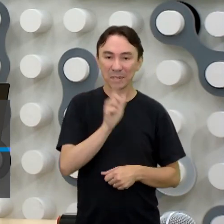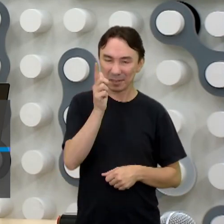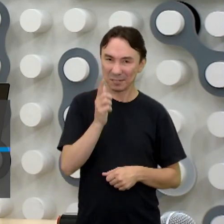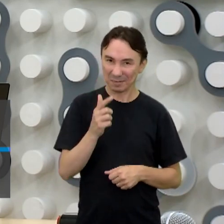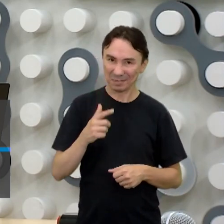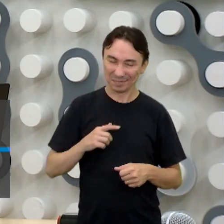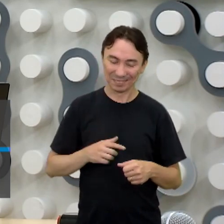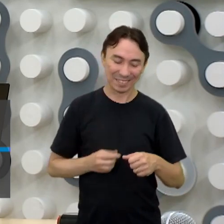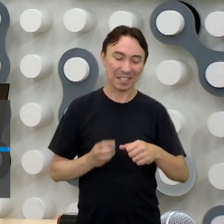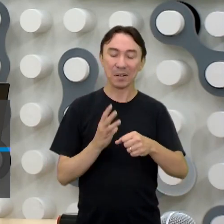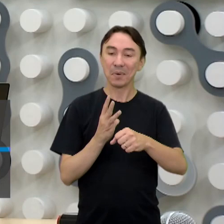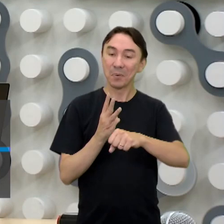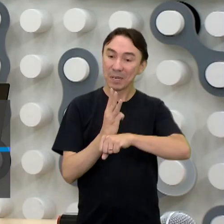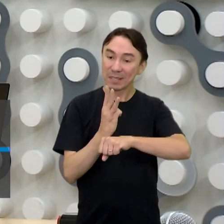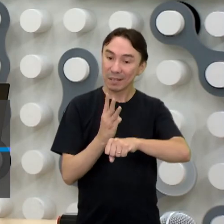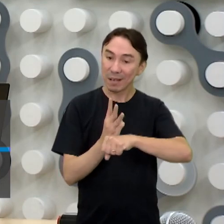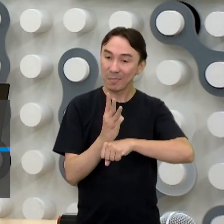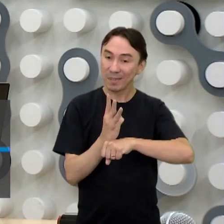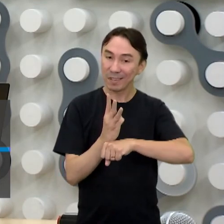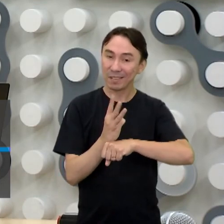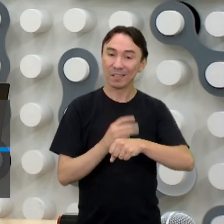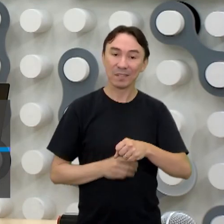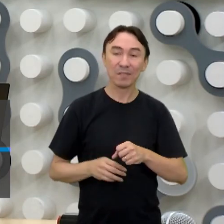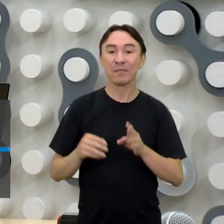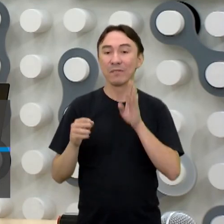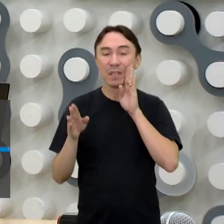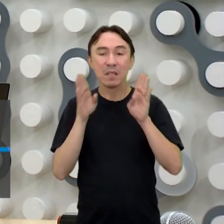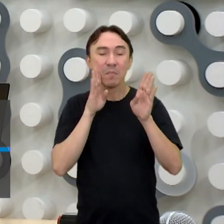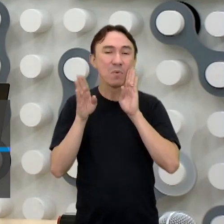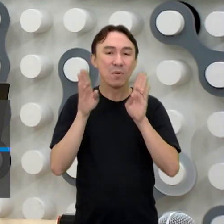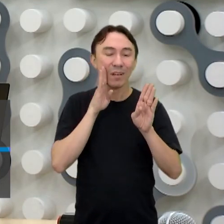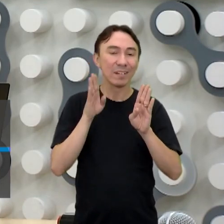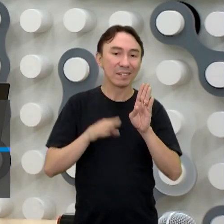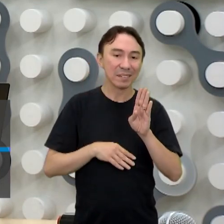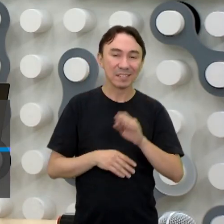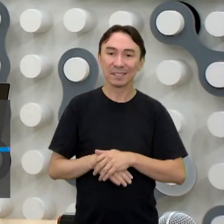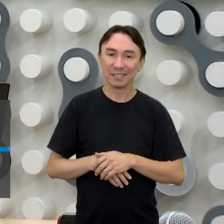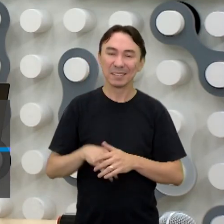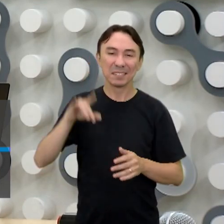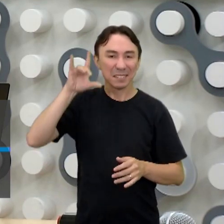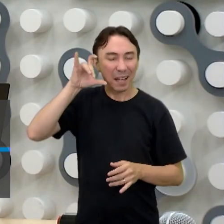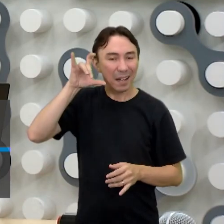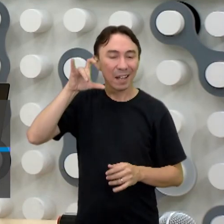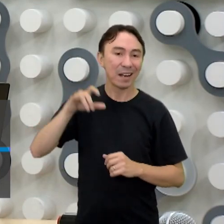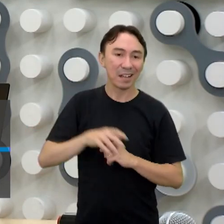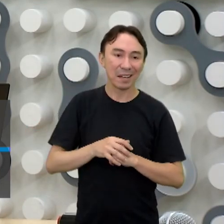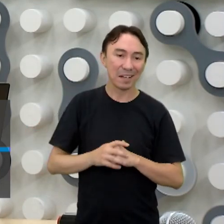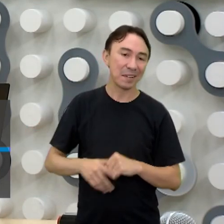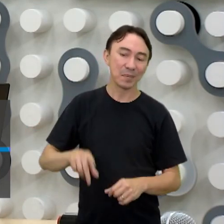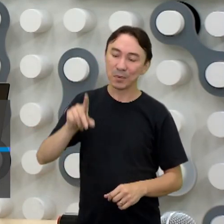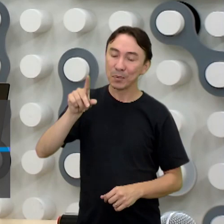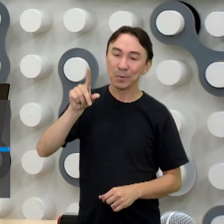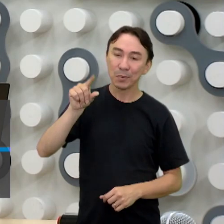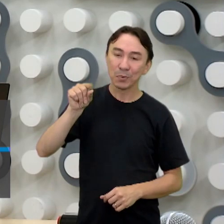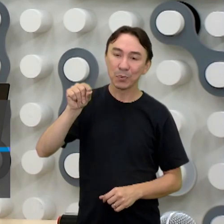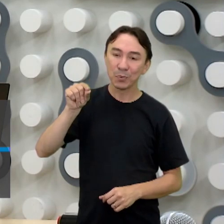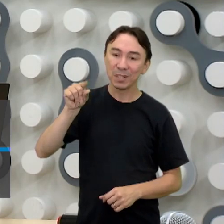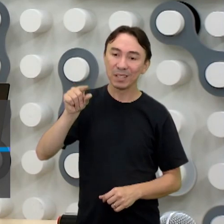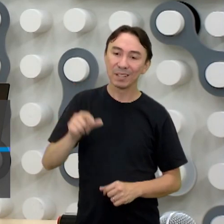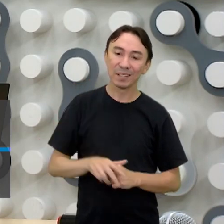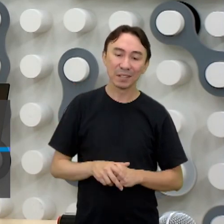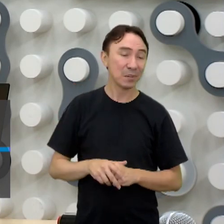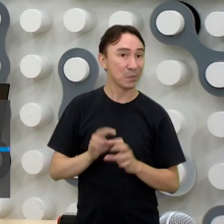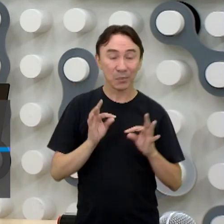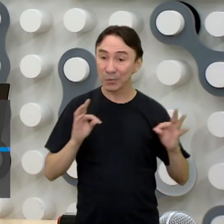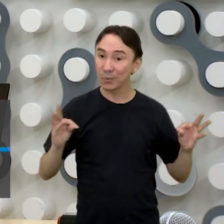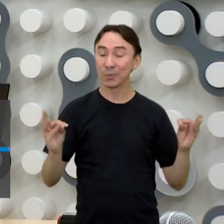Falei, pronto. Tudo isso, Facebook, Instagram, Twitter, tudo isso aproxima as pessoas das notícias. O problema é